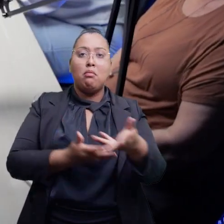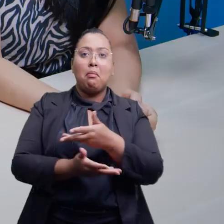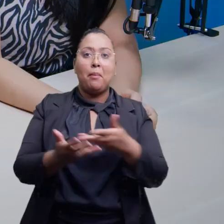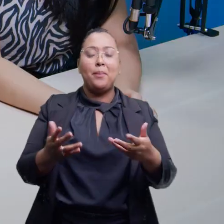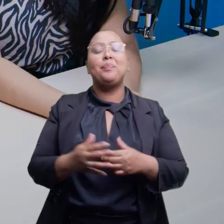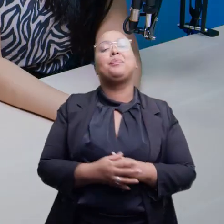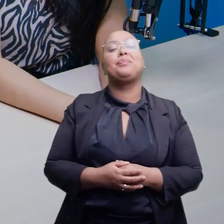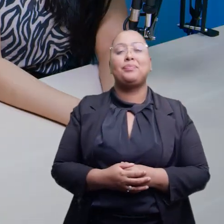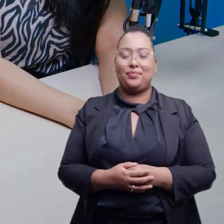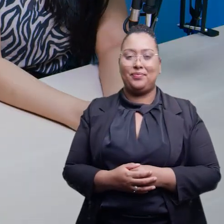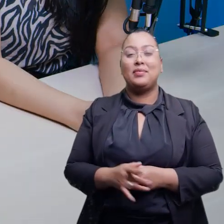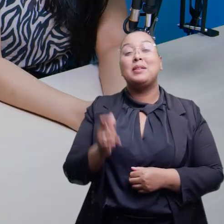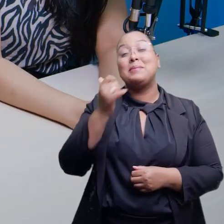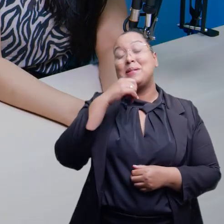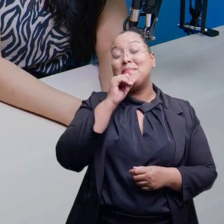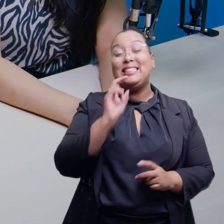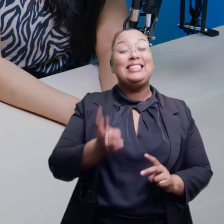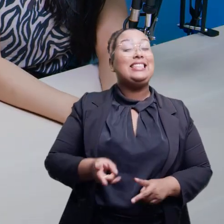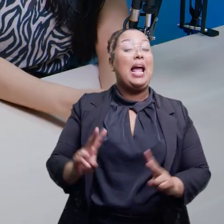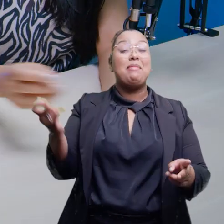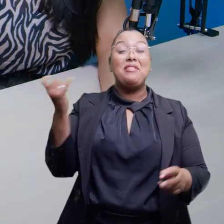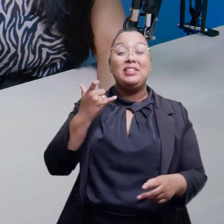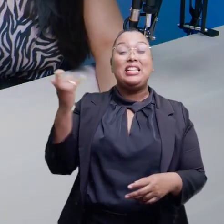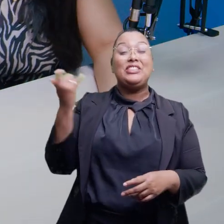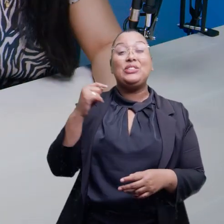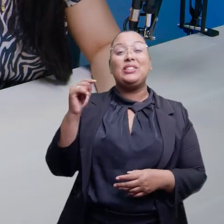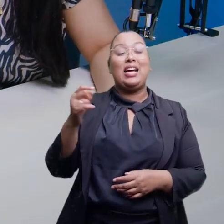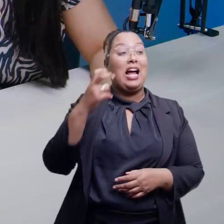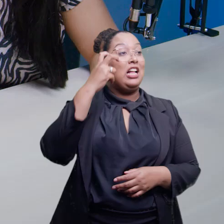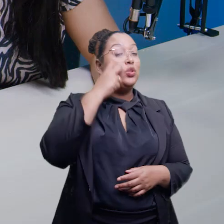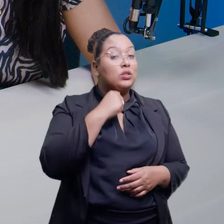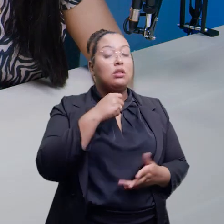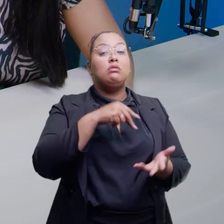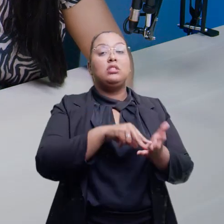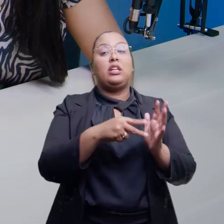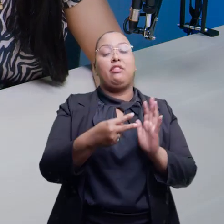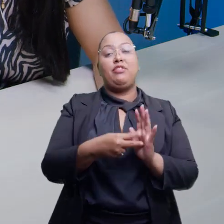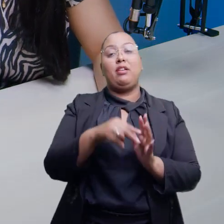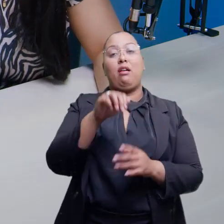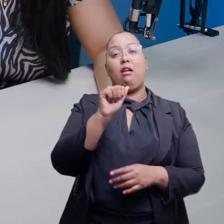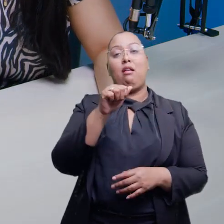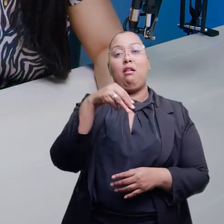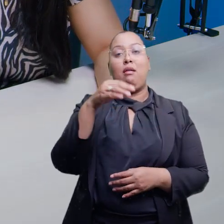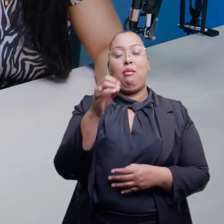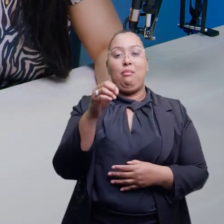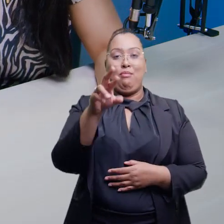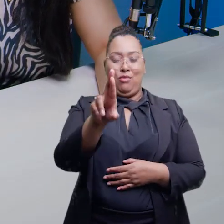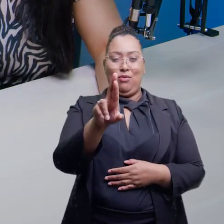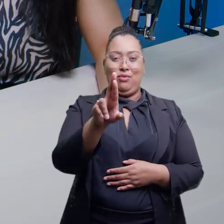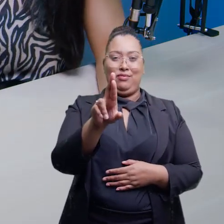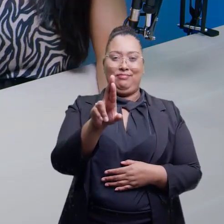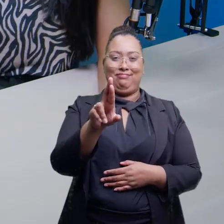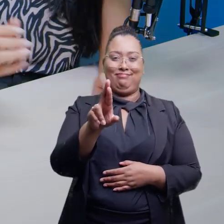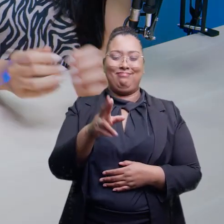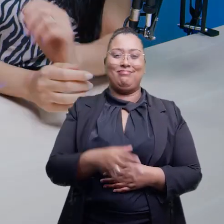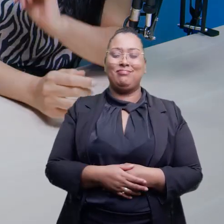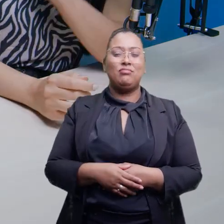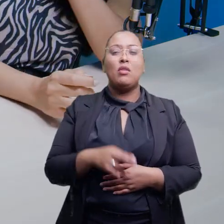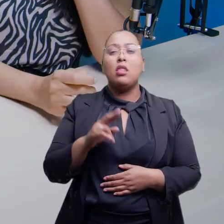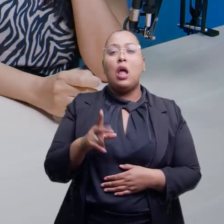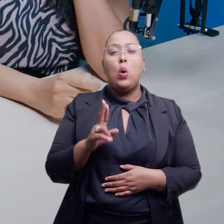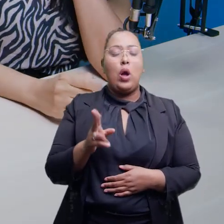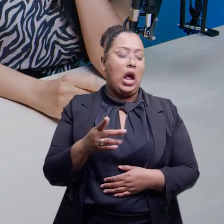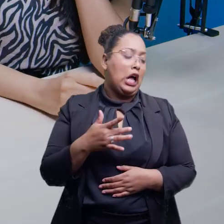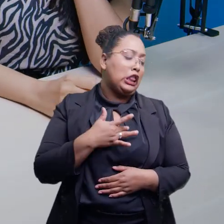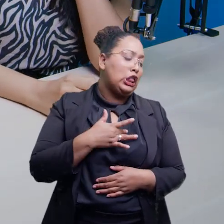nova. Certo. Uma coisa que minha mãe sempre fala também é que a adoção é um ato de amor. É igual você falou, não